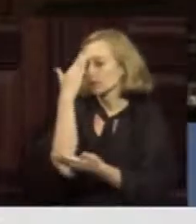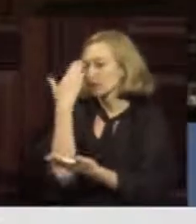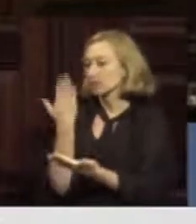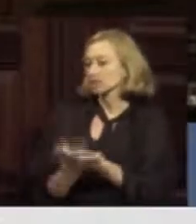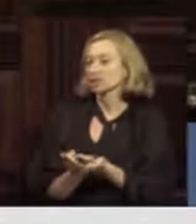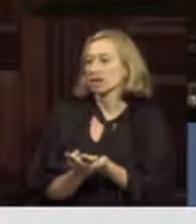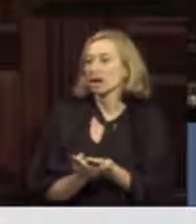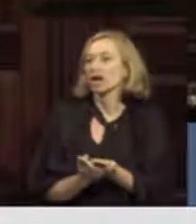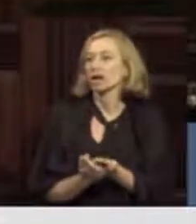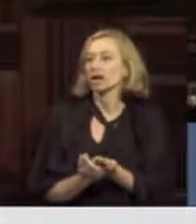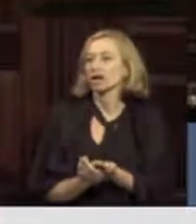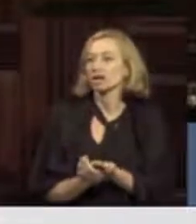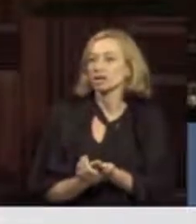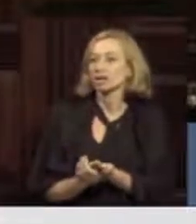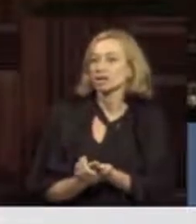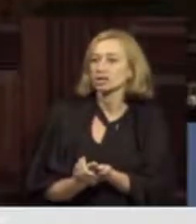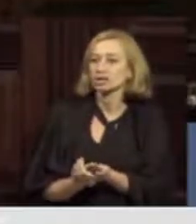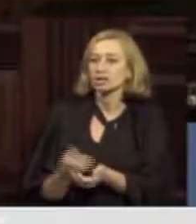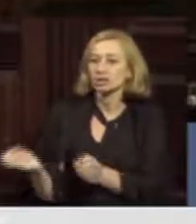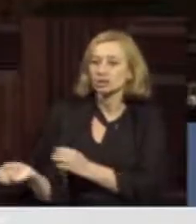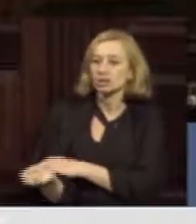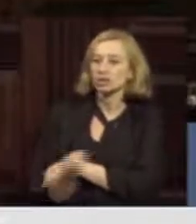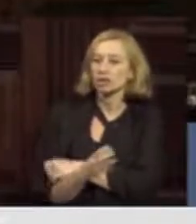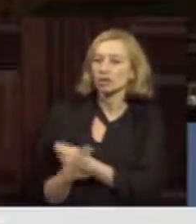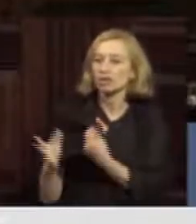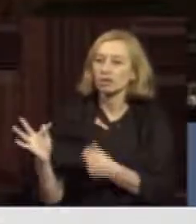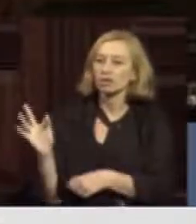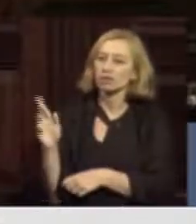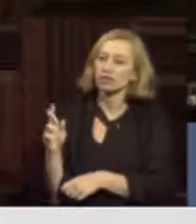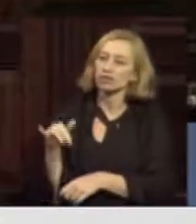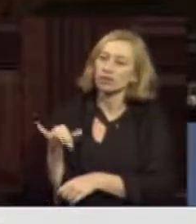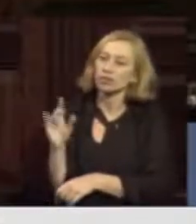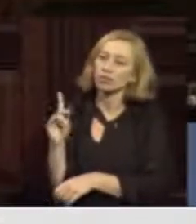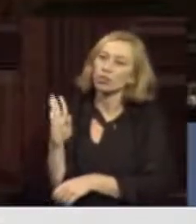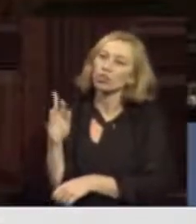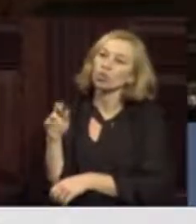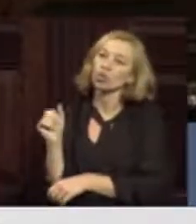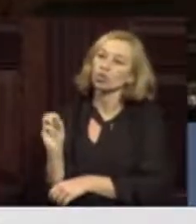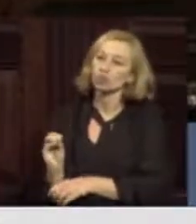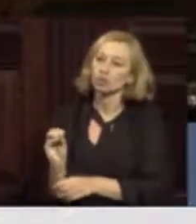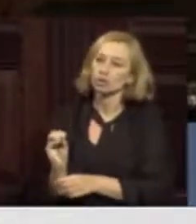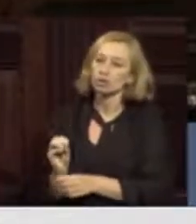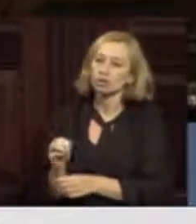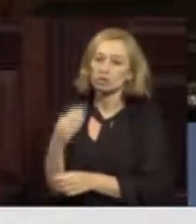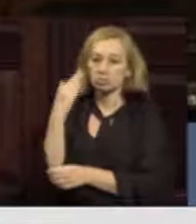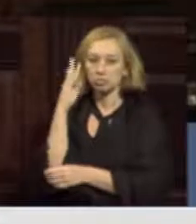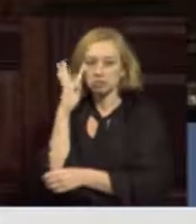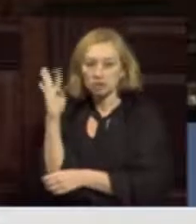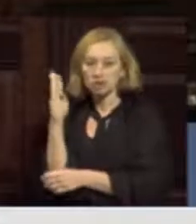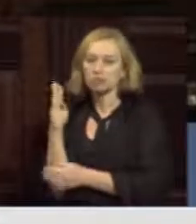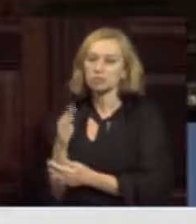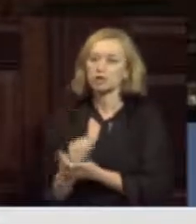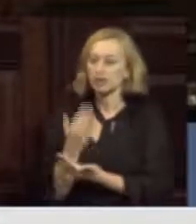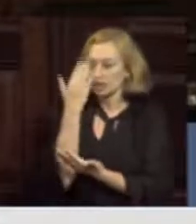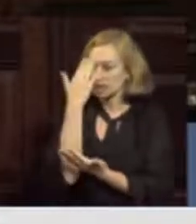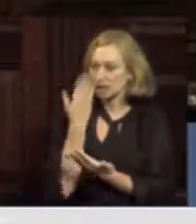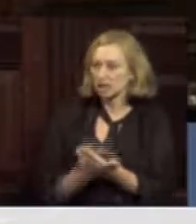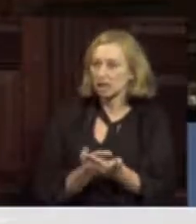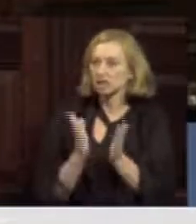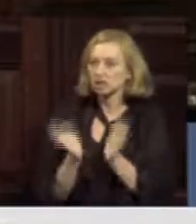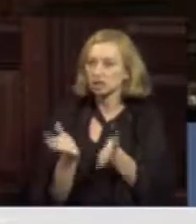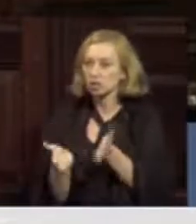polo audiovisual como o de Nova Friburgo. É fundamental acreditar no polo cervejeiro e que